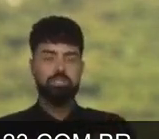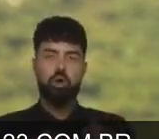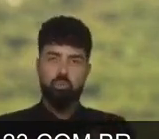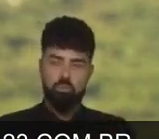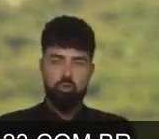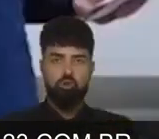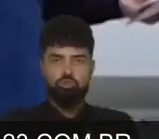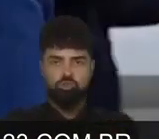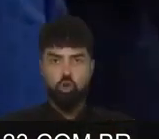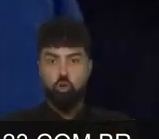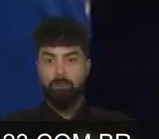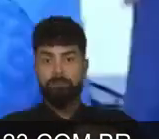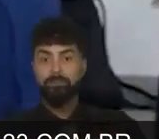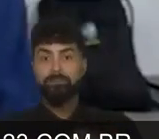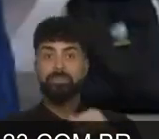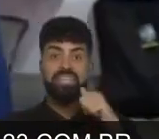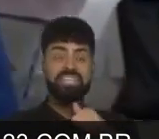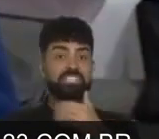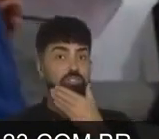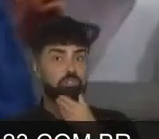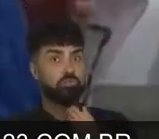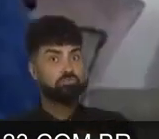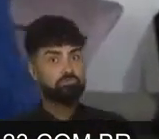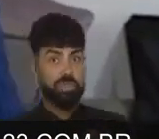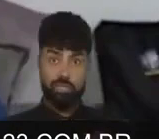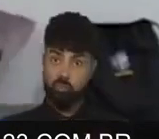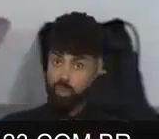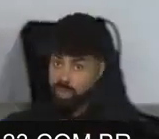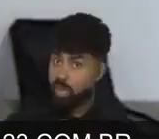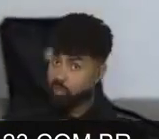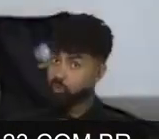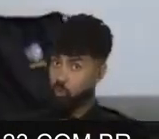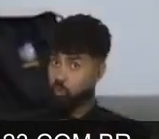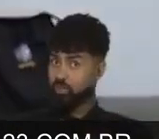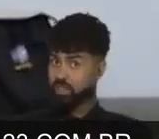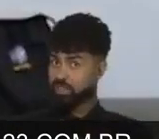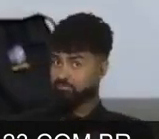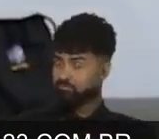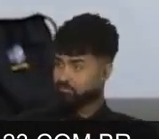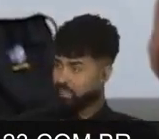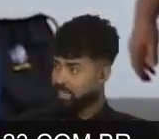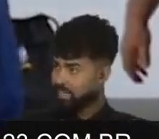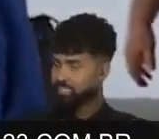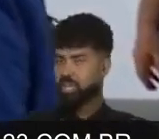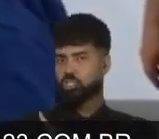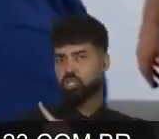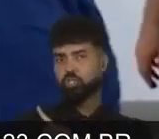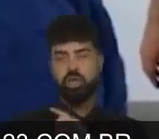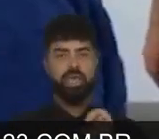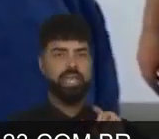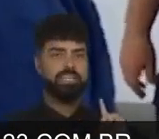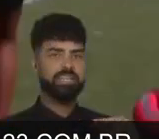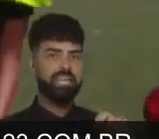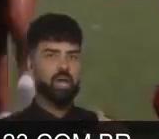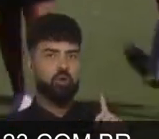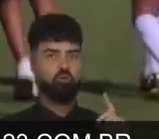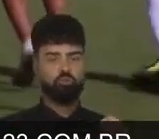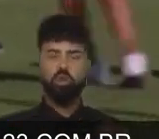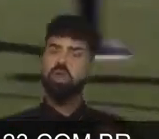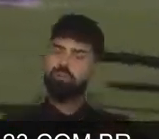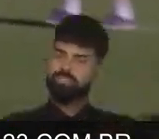jogos mistos. Isso é uma nova bandeira da gestão Edinaldo. Temos que continuar assim com o